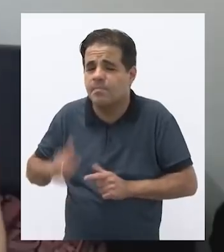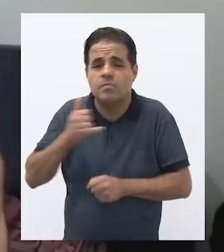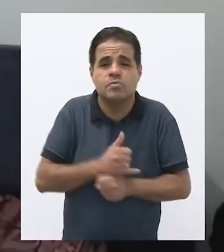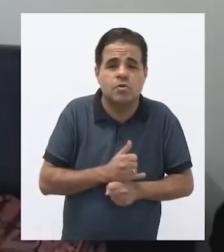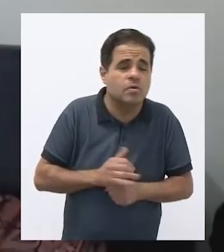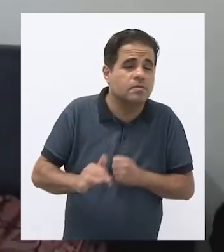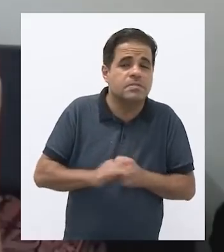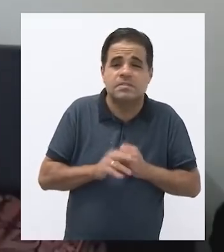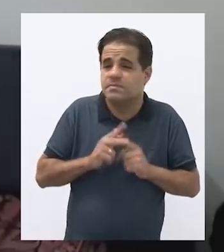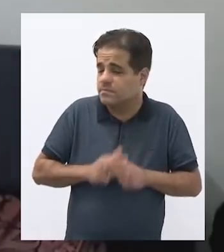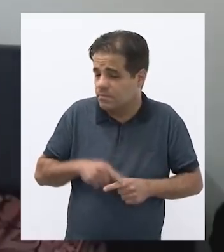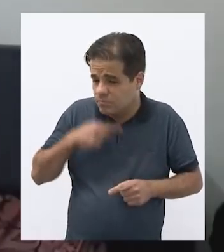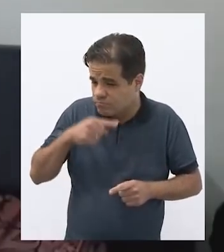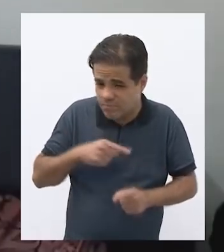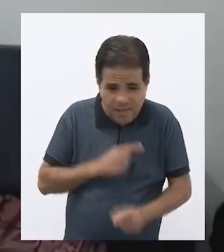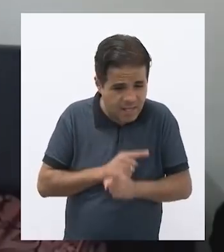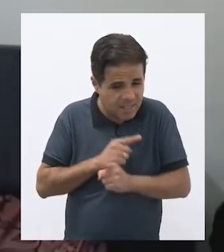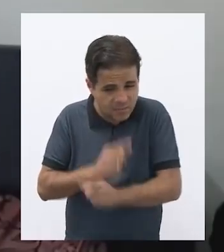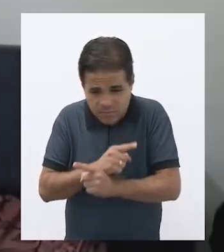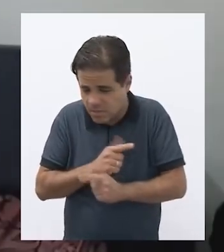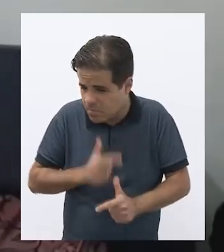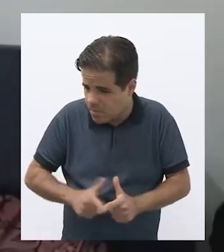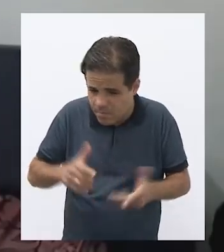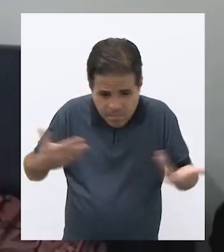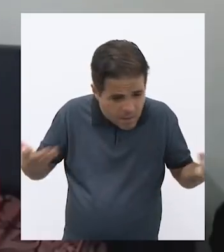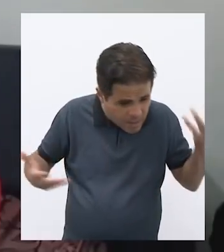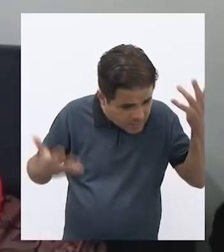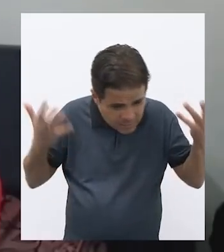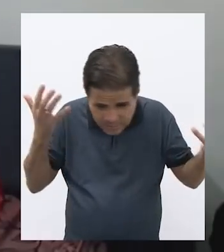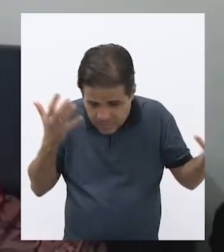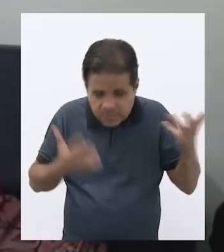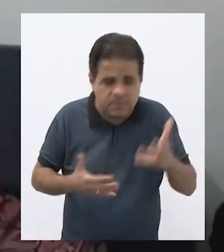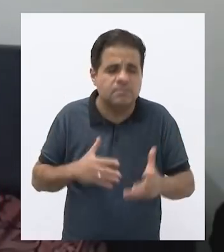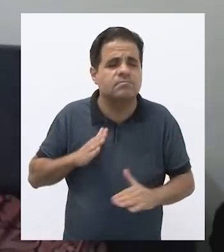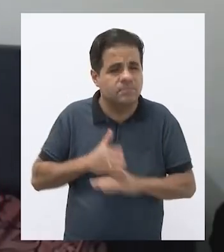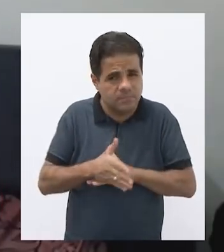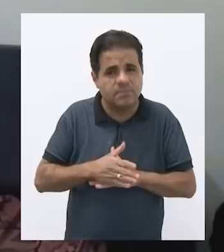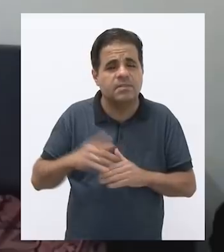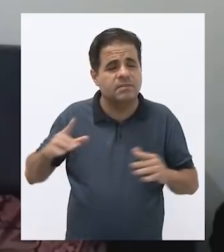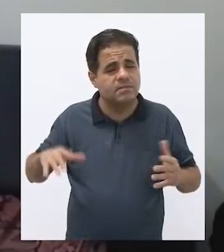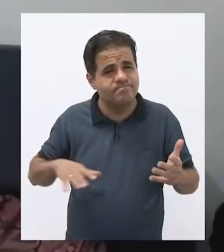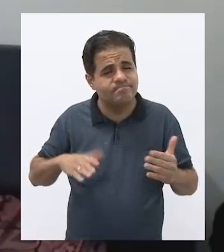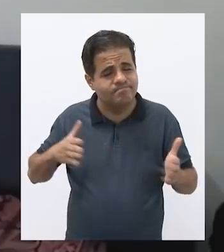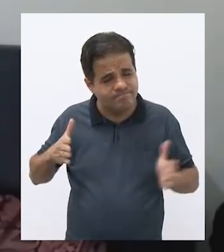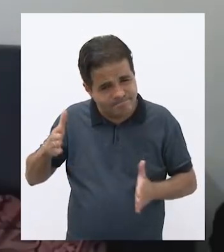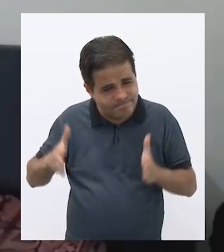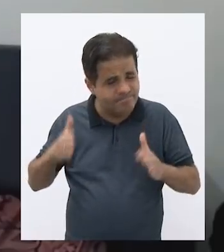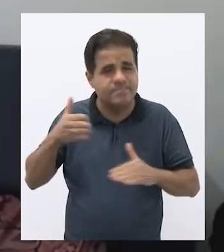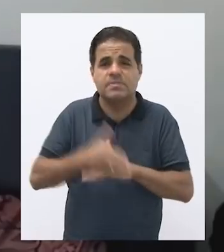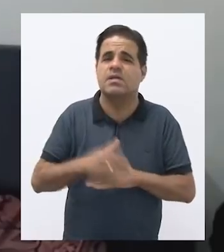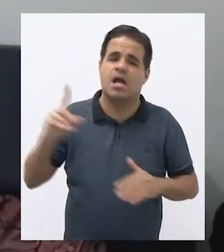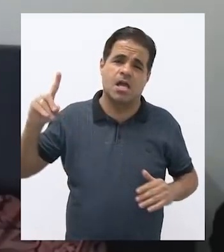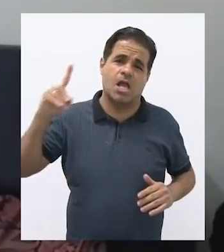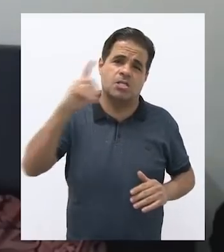da ferramenta não acham o problema, então a gente tem passado essa dificuldade aí.